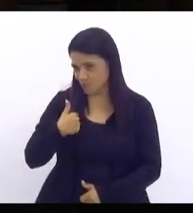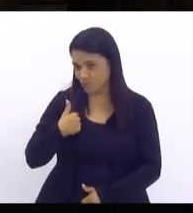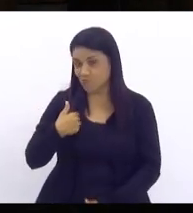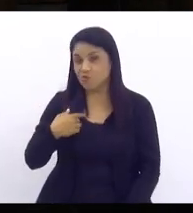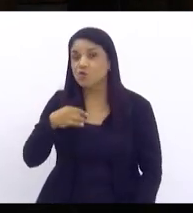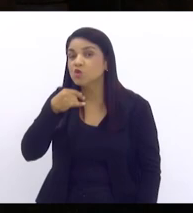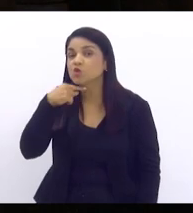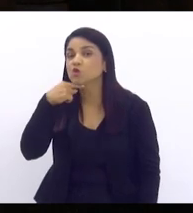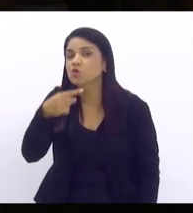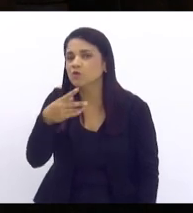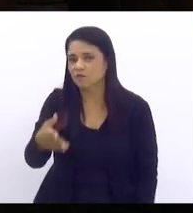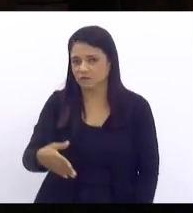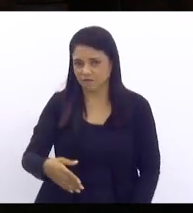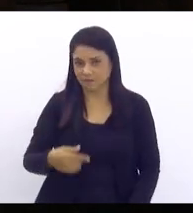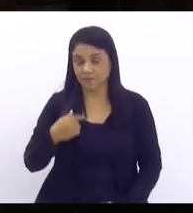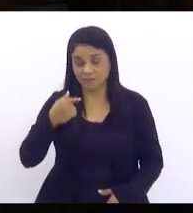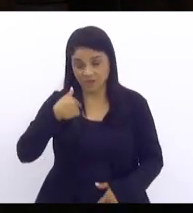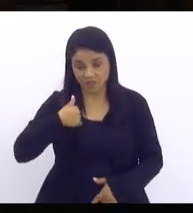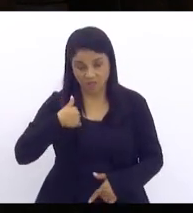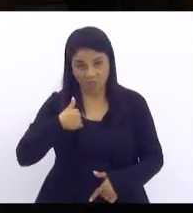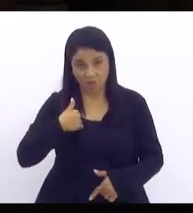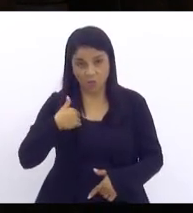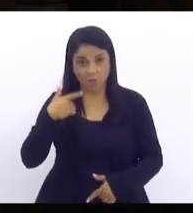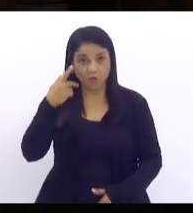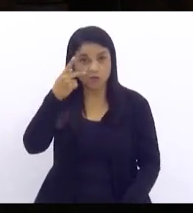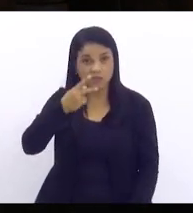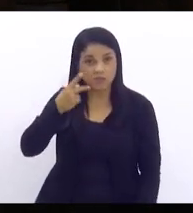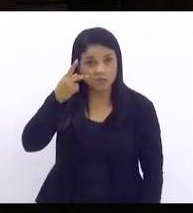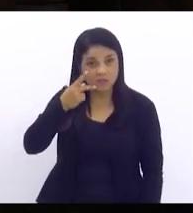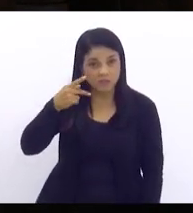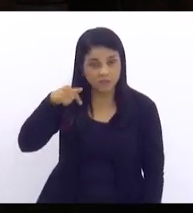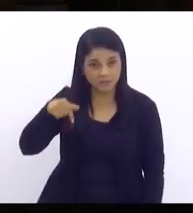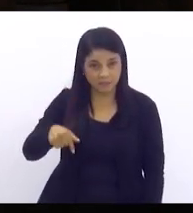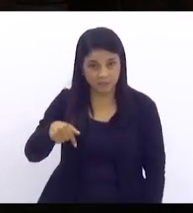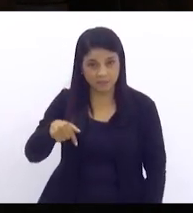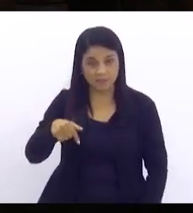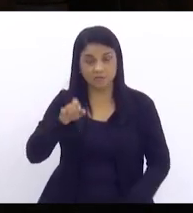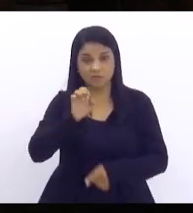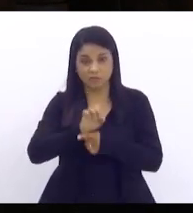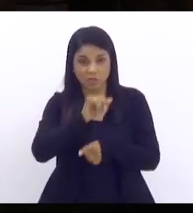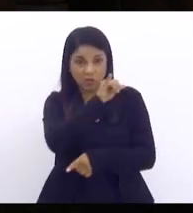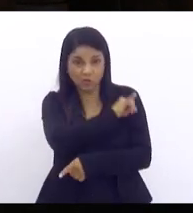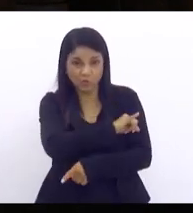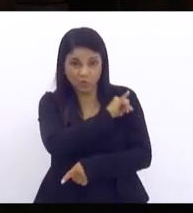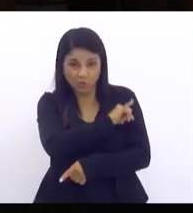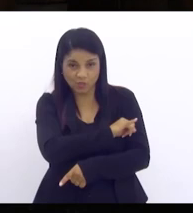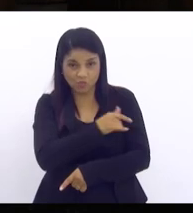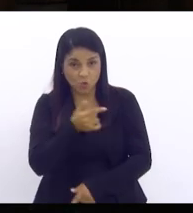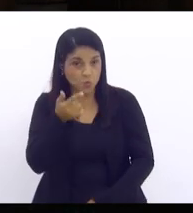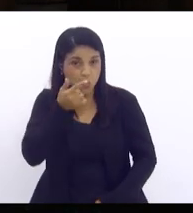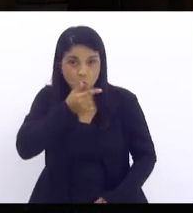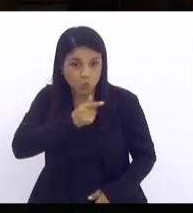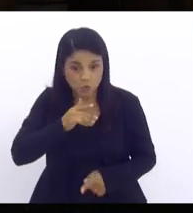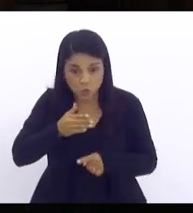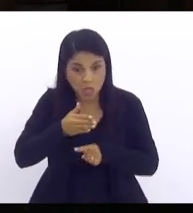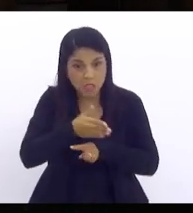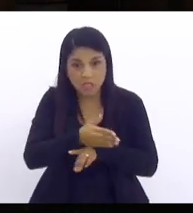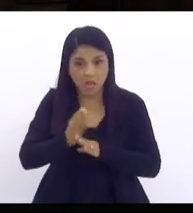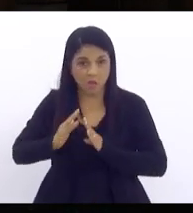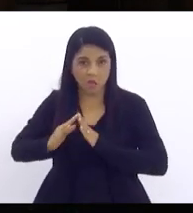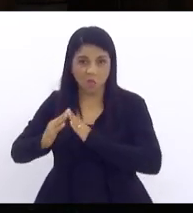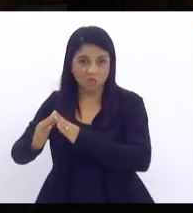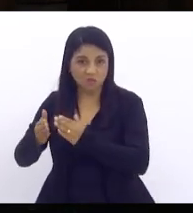como parlamentar dessa cidade, do Estado, não consigo entrar em